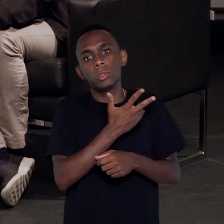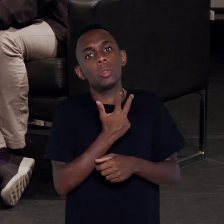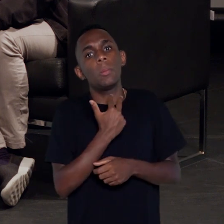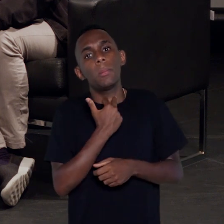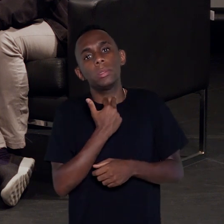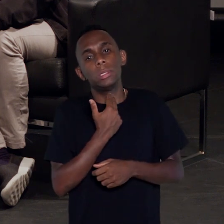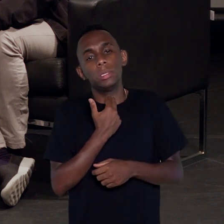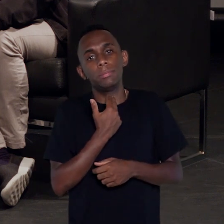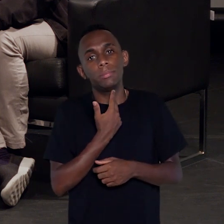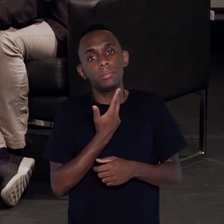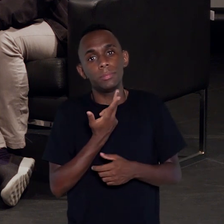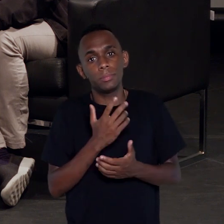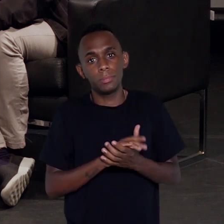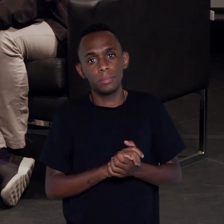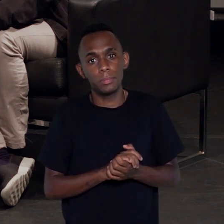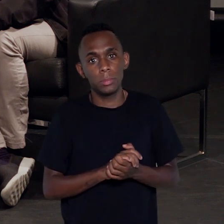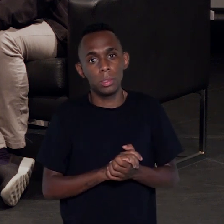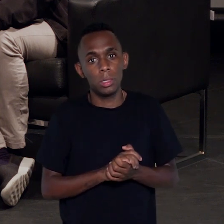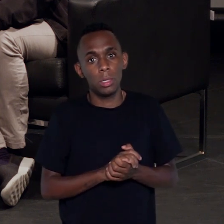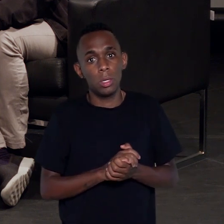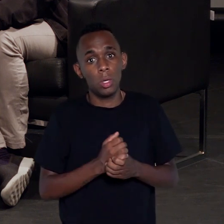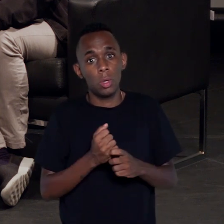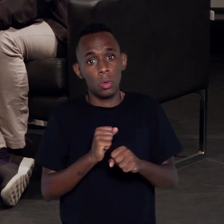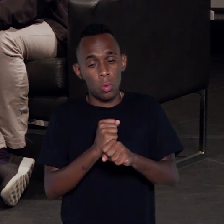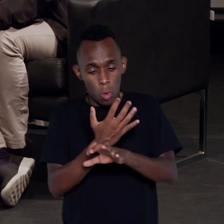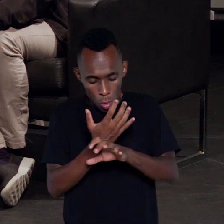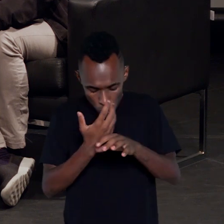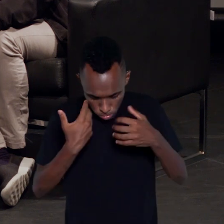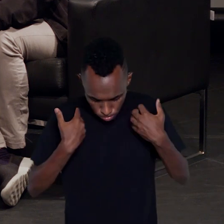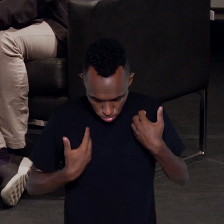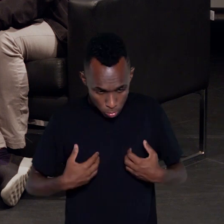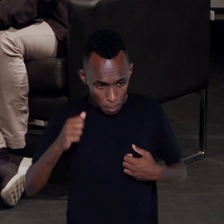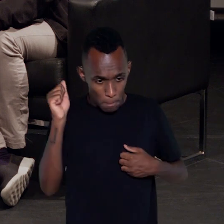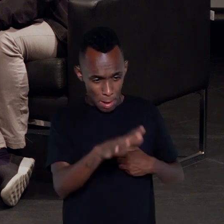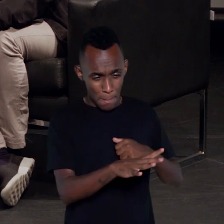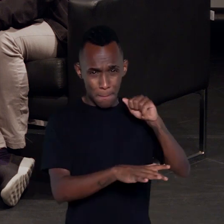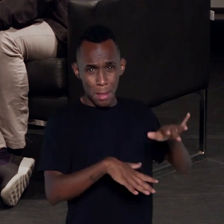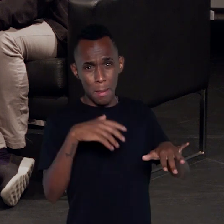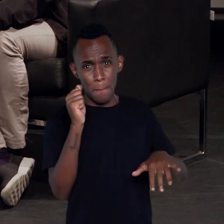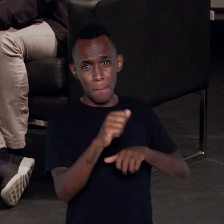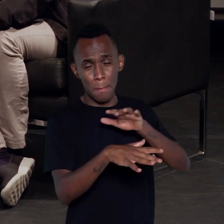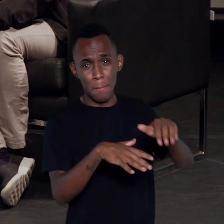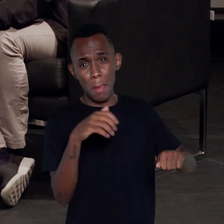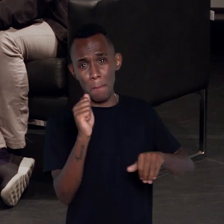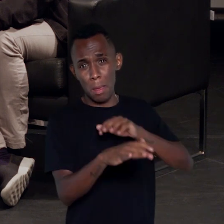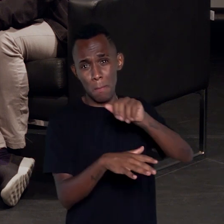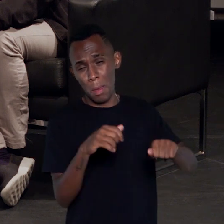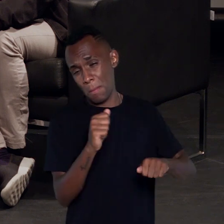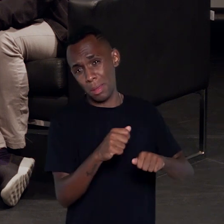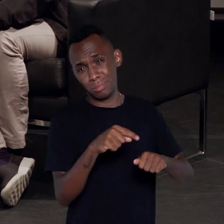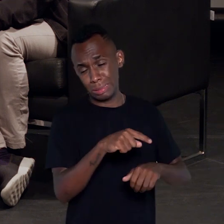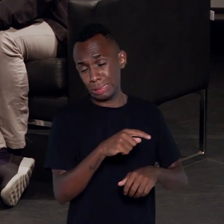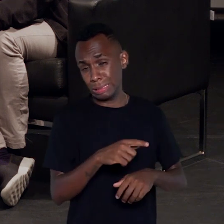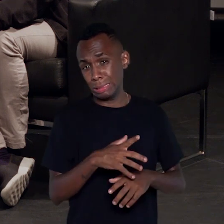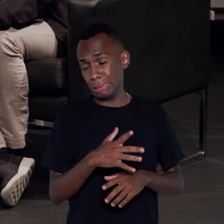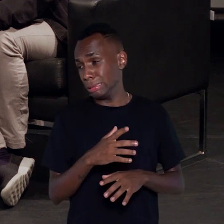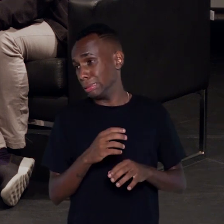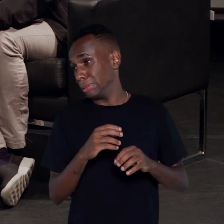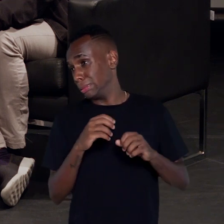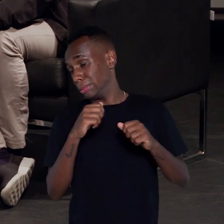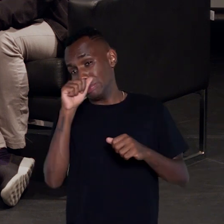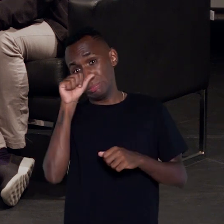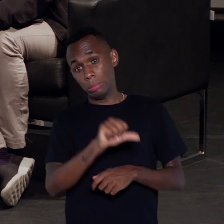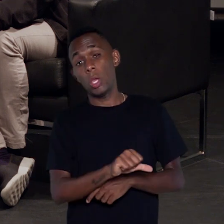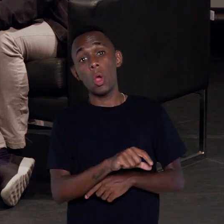gente. Então, eles começaram a socar os ossos que estavam lá, e virou uma coisa, enfim,